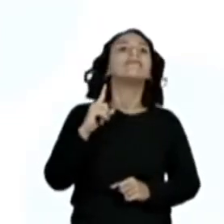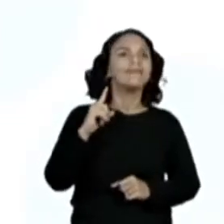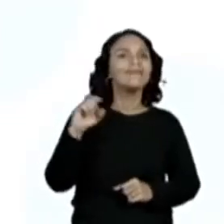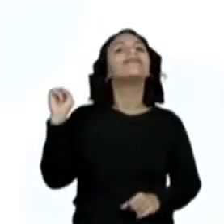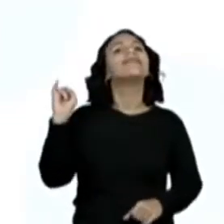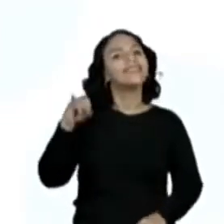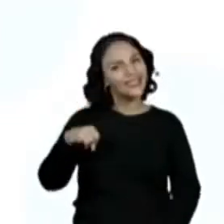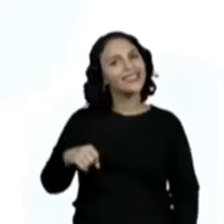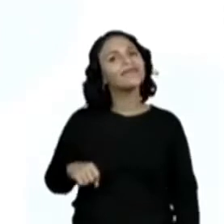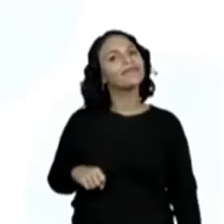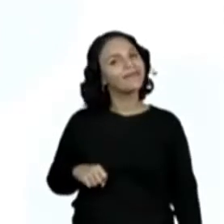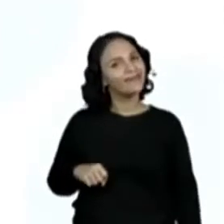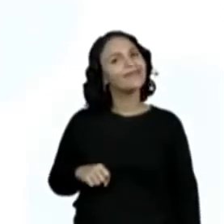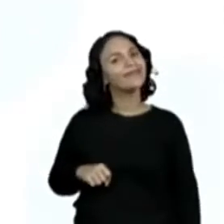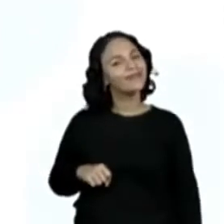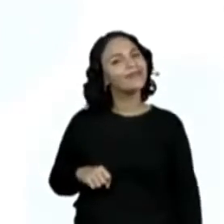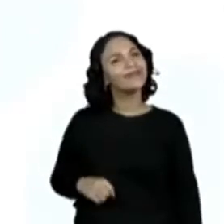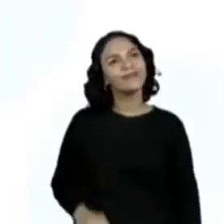pode.